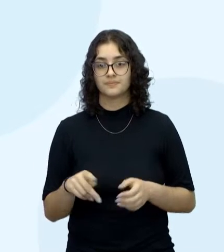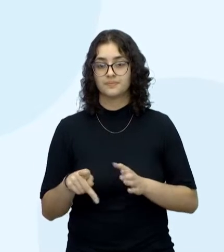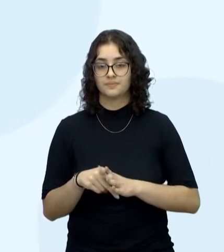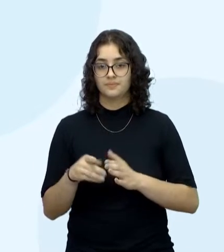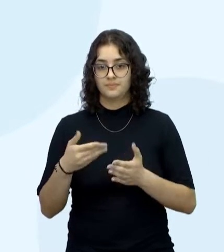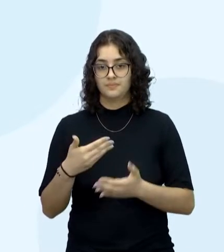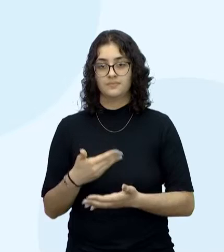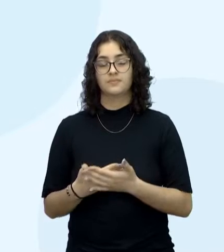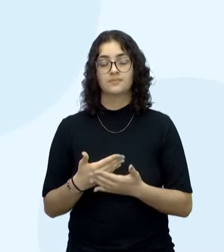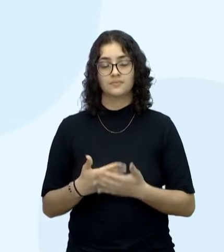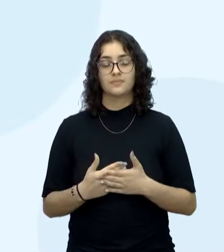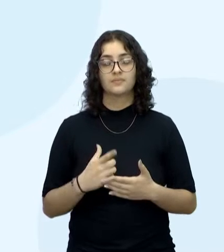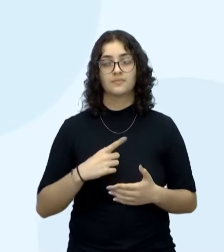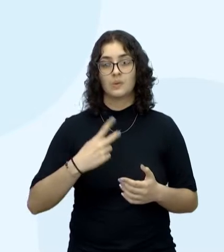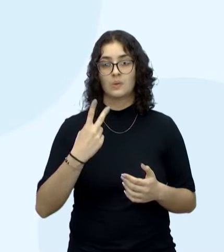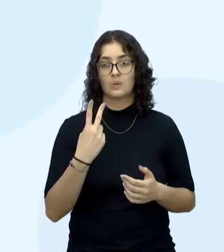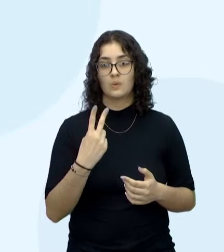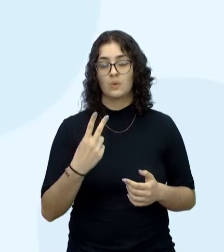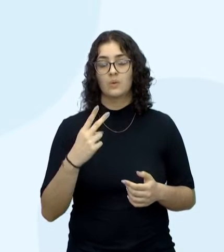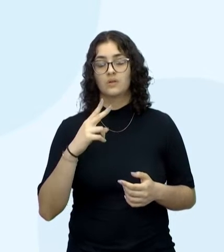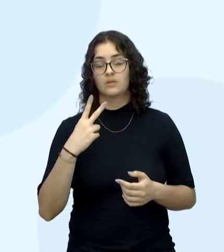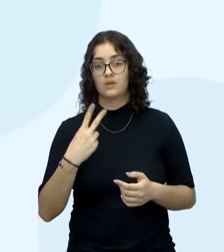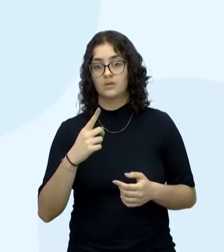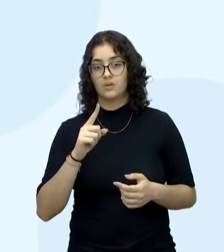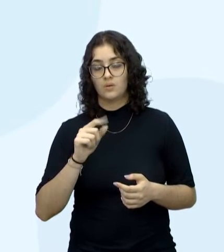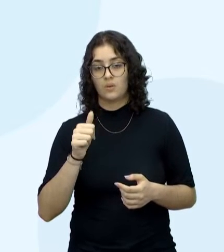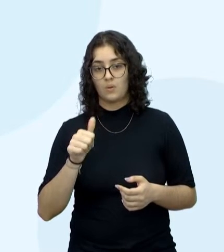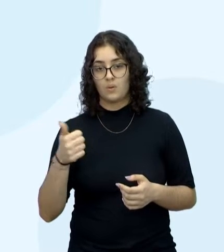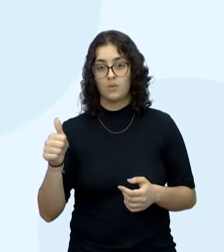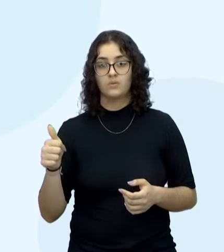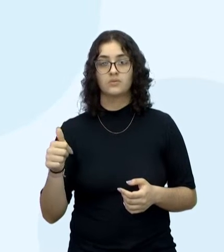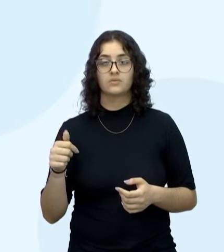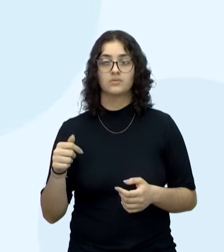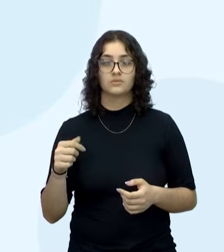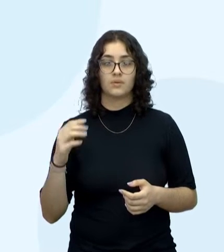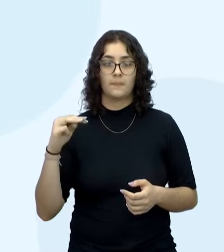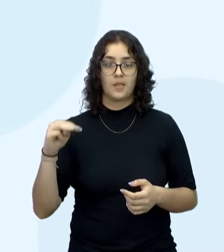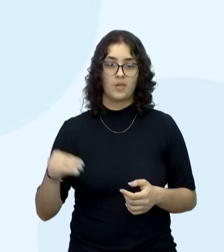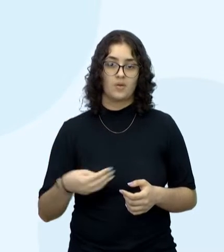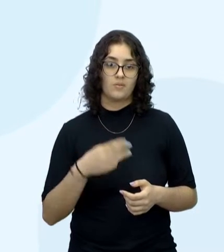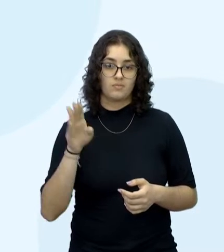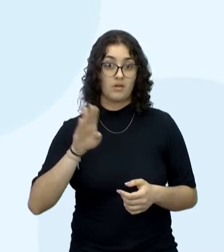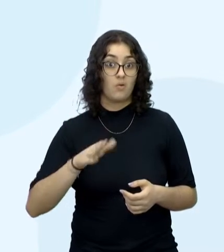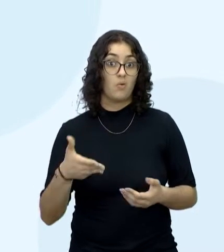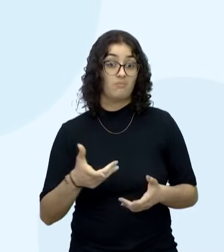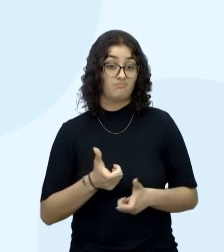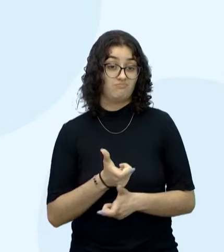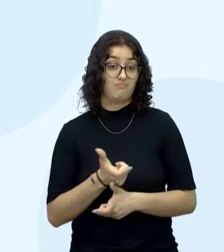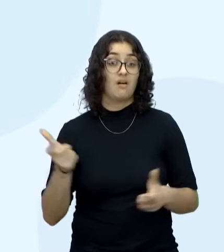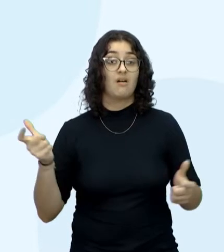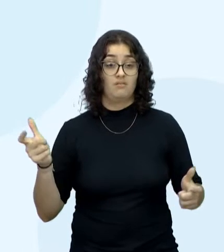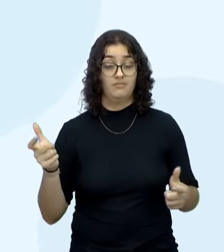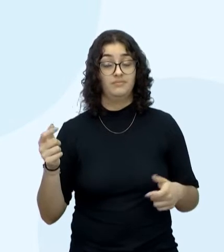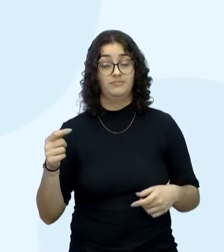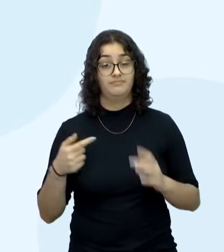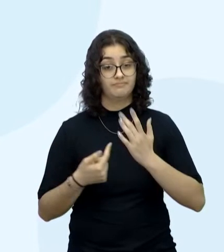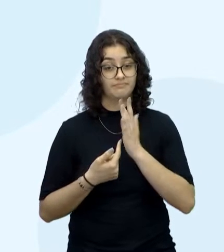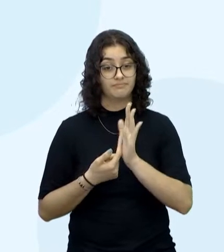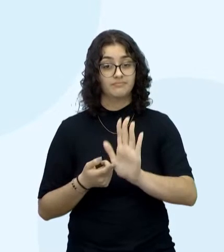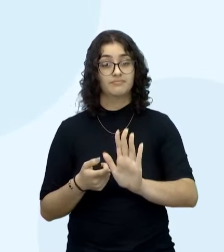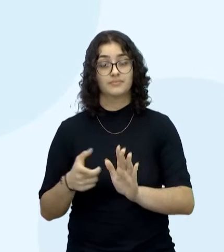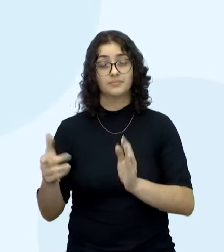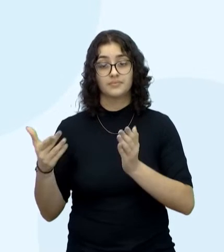estudo tinham aí 211 milhões de brasileiros, nós sabemos aí que já tem mais, tá? A amostra